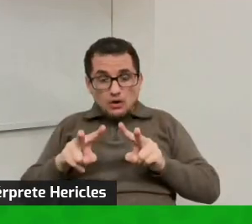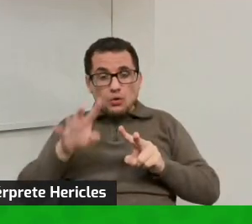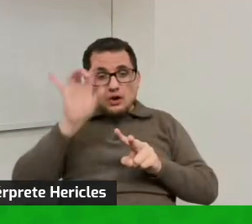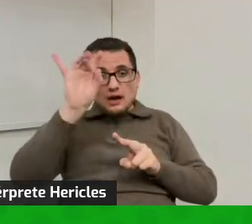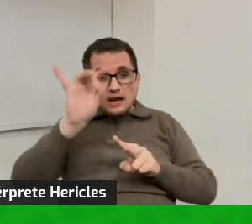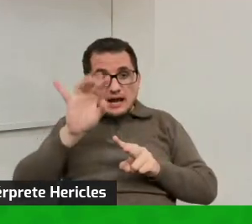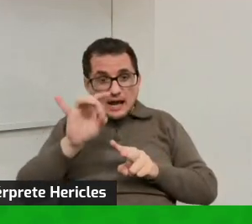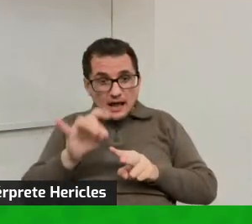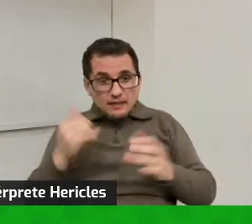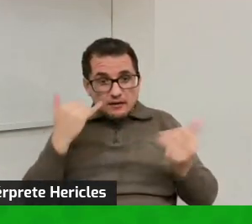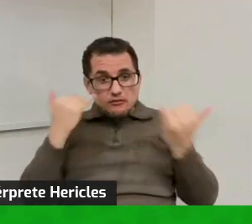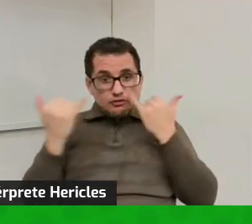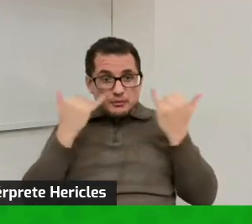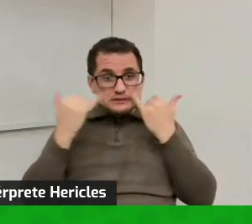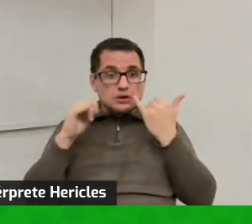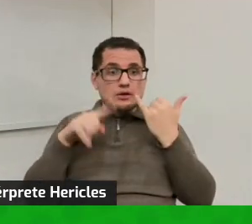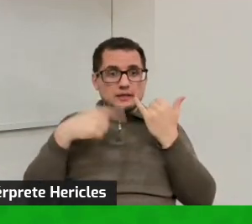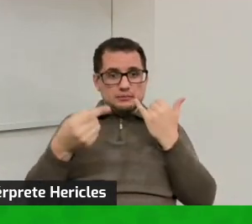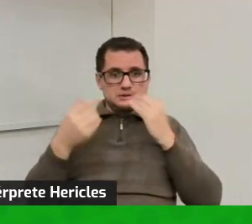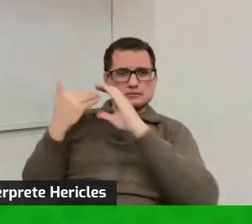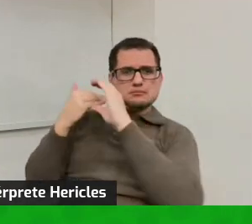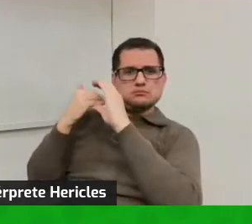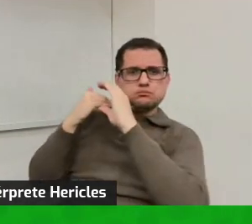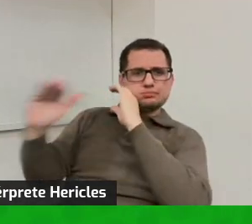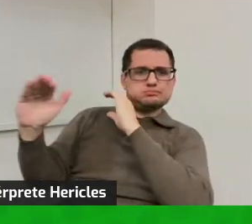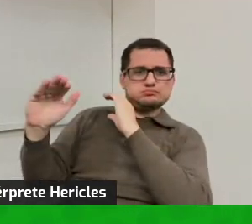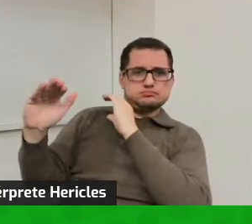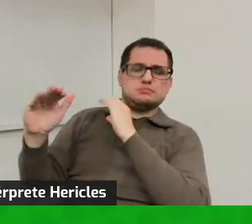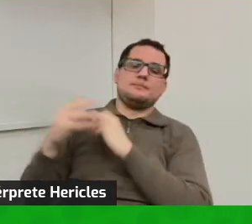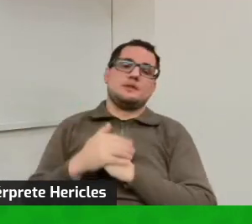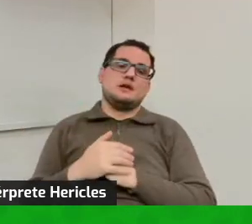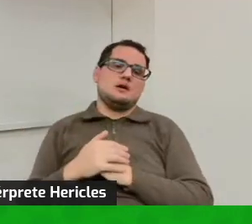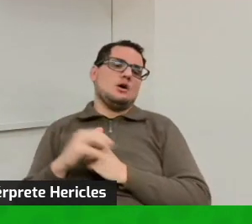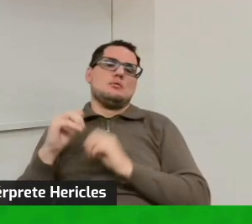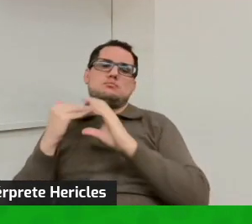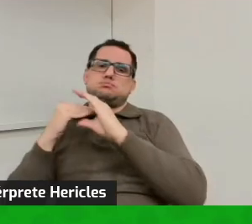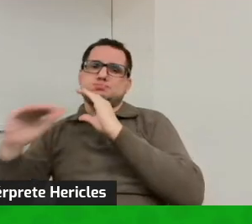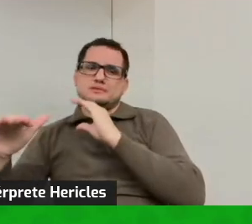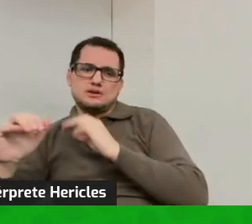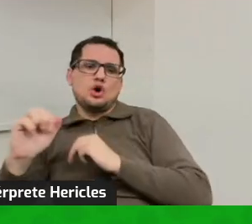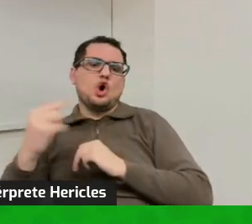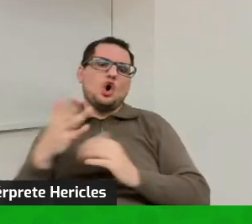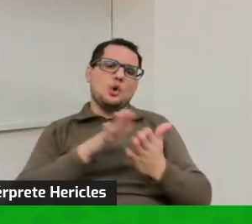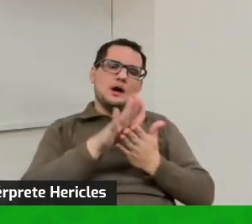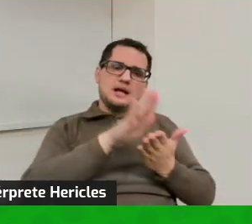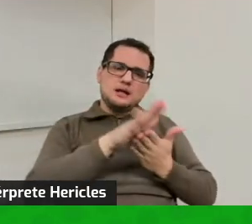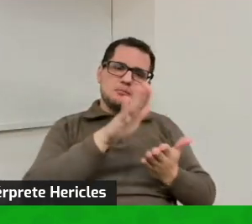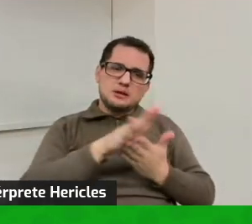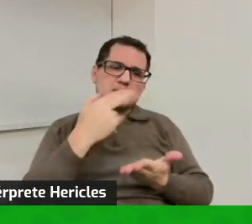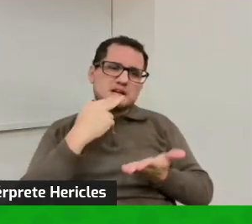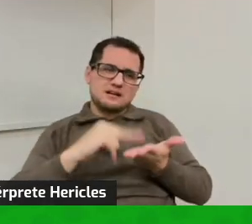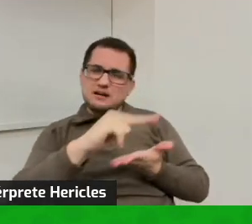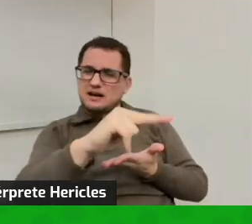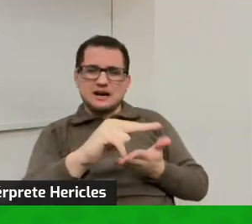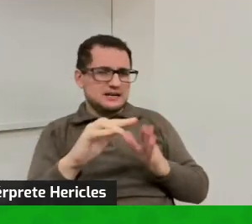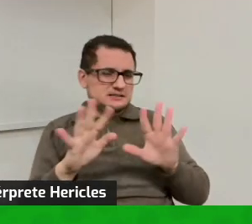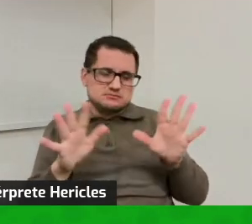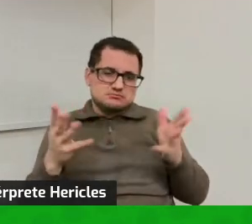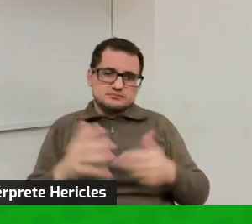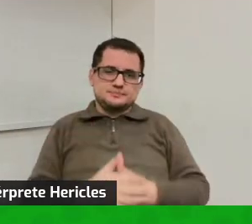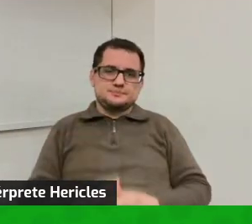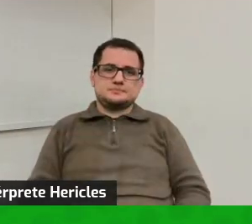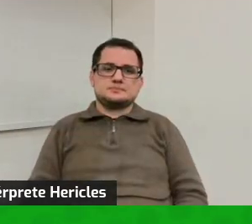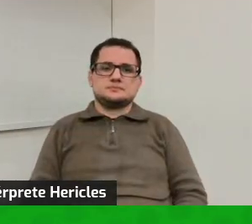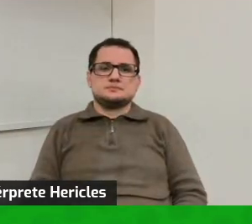dos dados e depois manda gerar. E daí você pode encaminhar pelo e-mail, imprimir e tudo mais, e a gente vai ver esses passos.